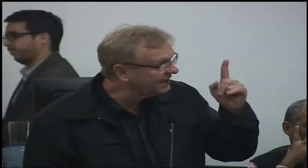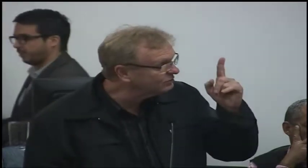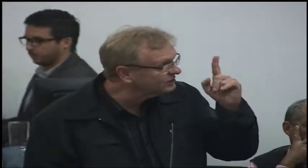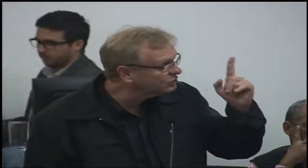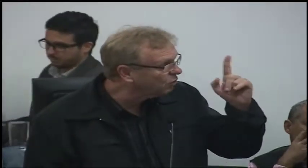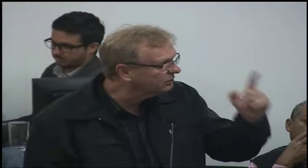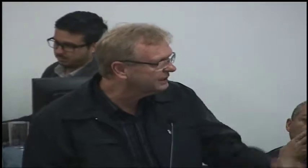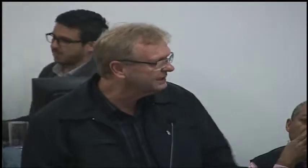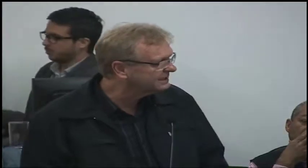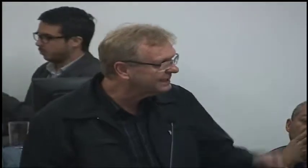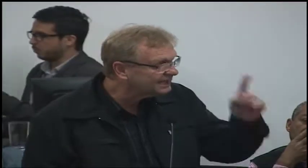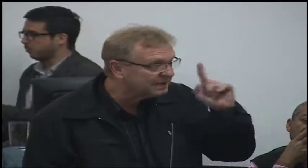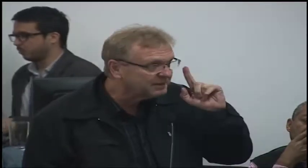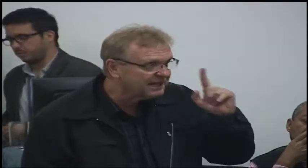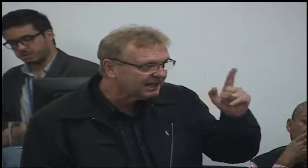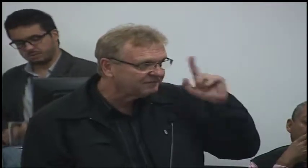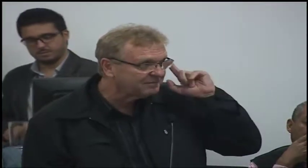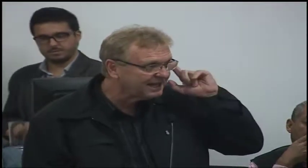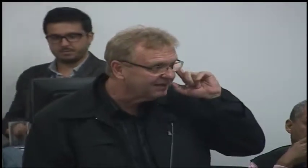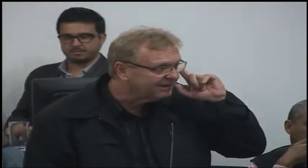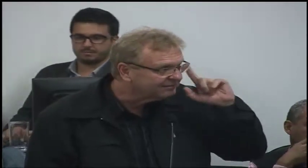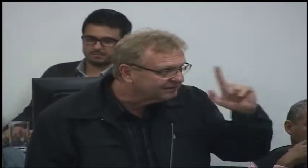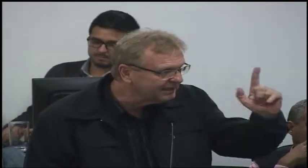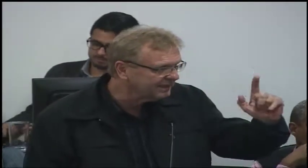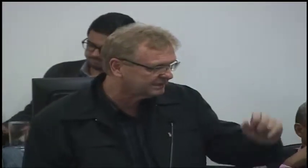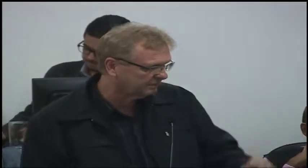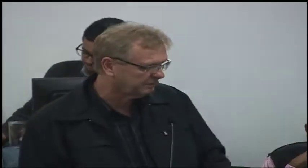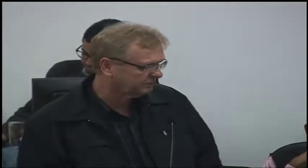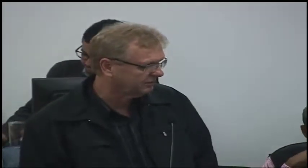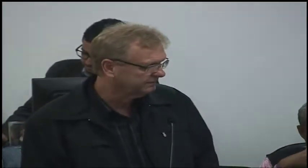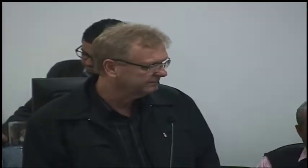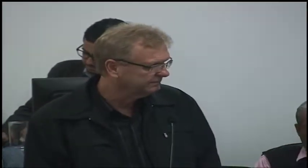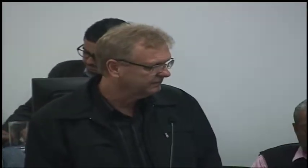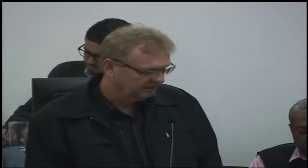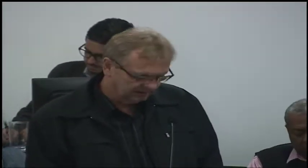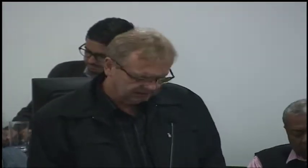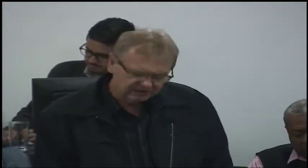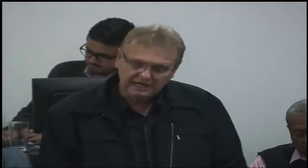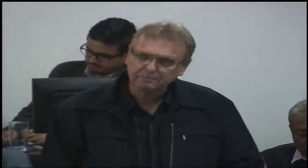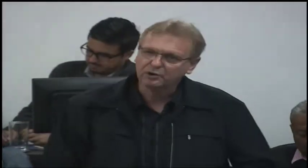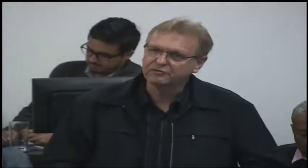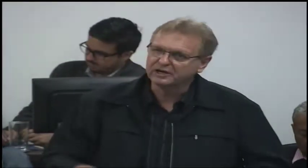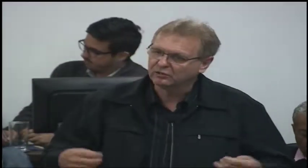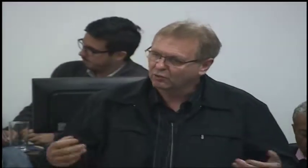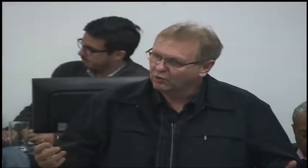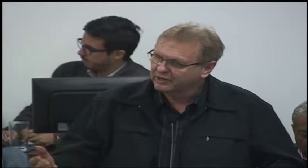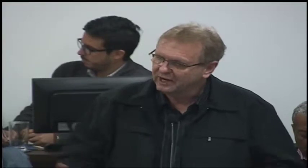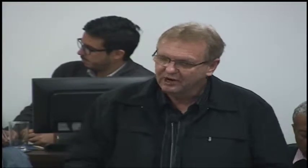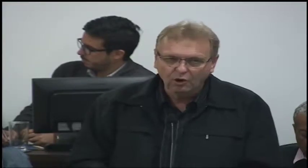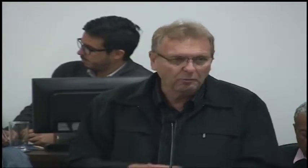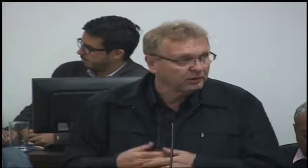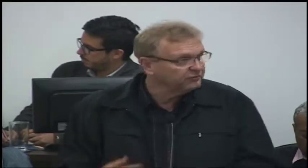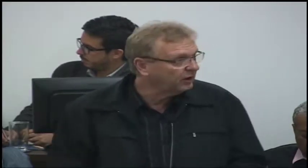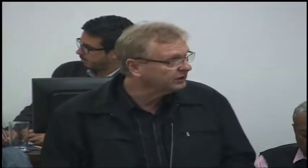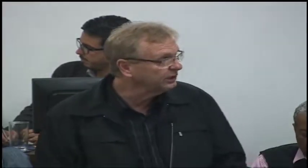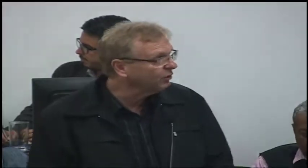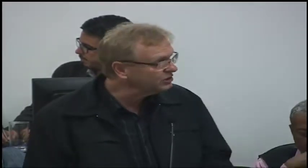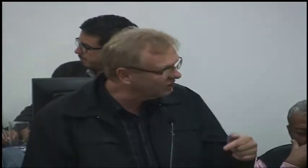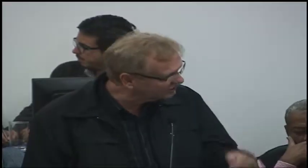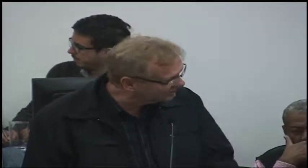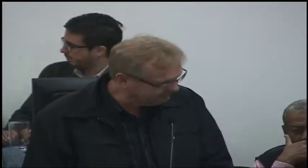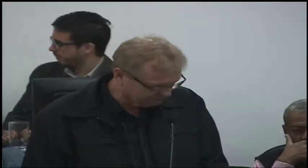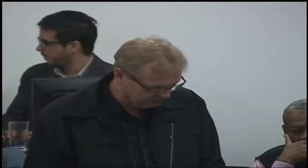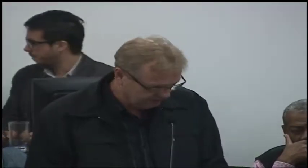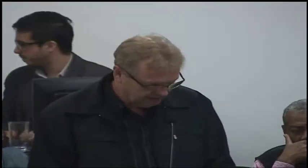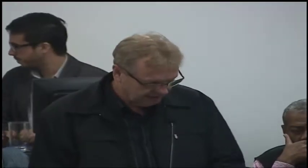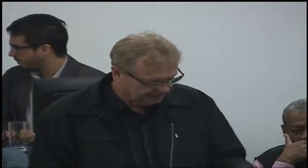elas eram escondidas, ninguém sabia nem que a família tinha essa pessoa. Não sei se era por vergonha ou por falta. E hoje